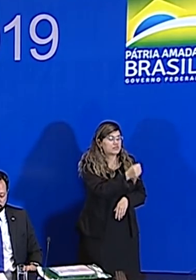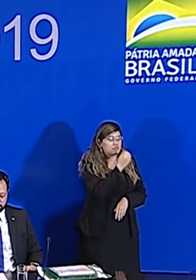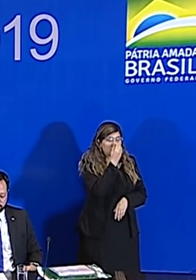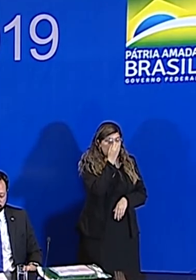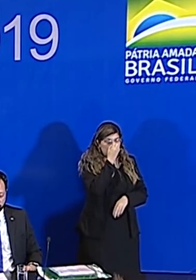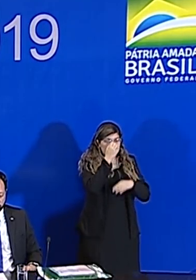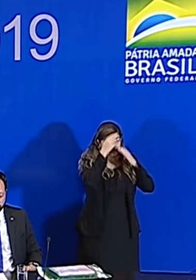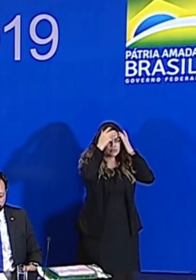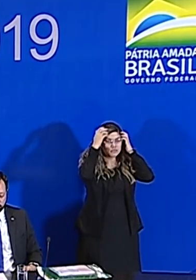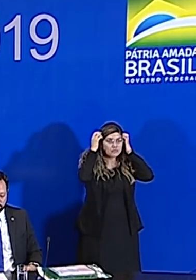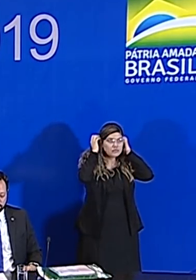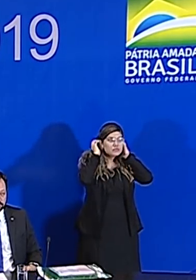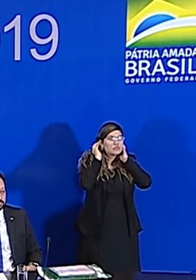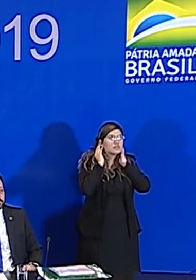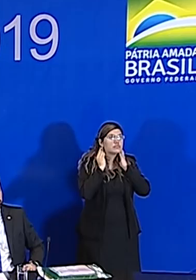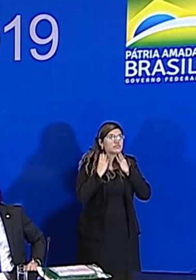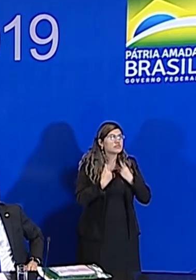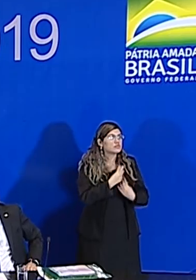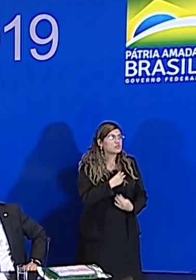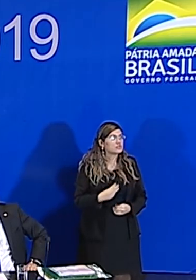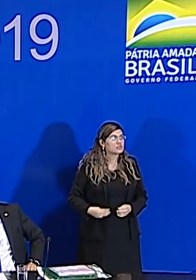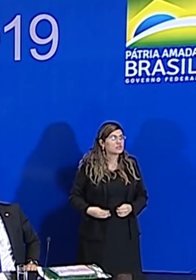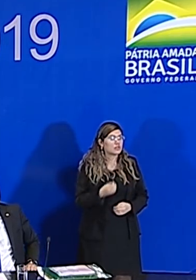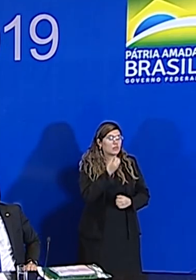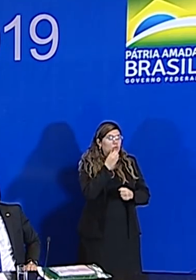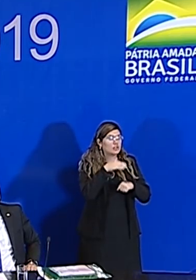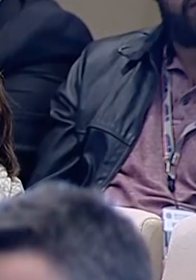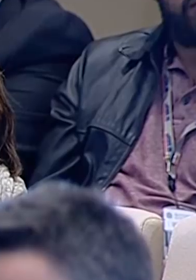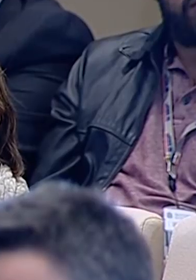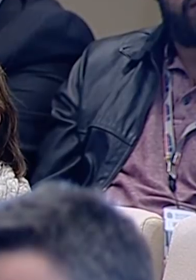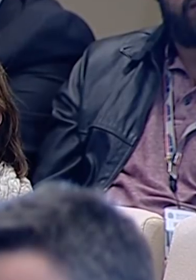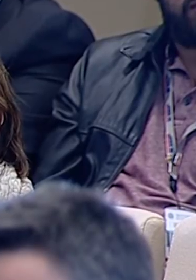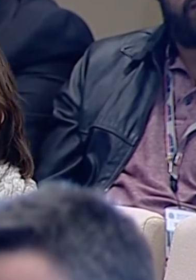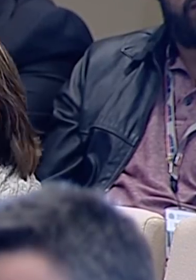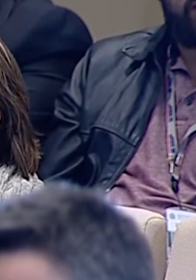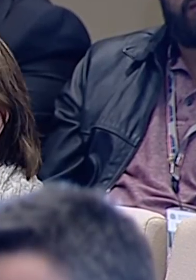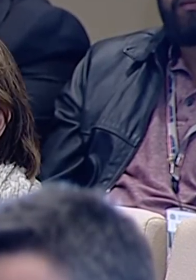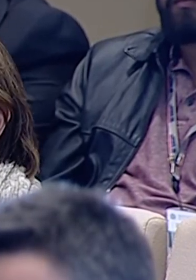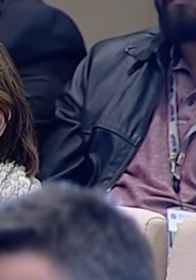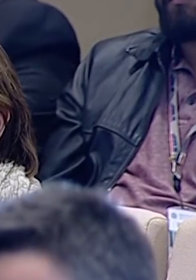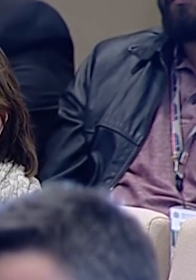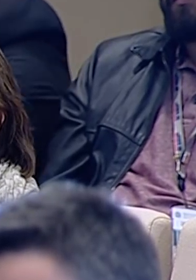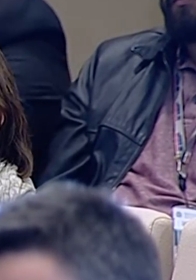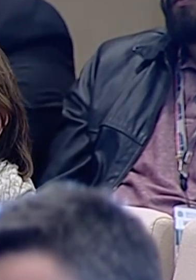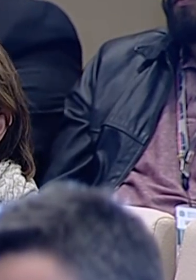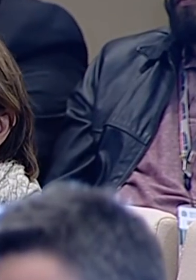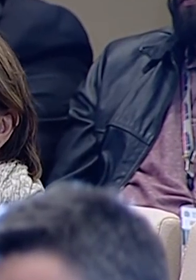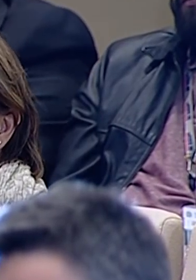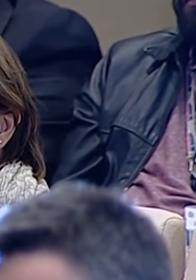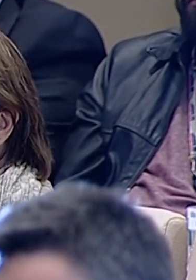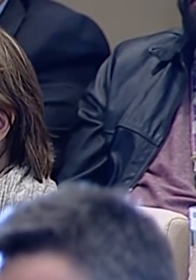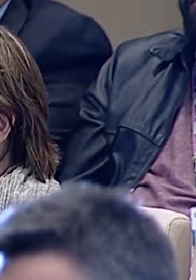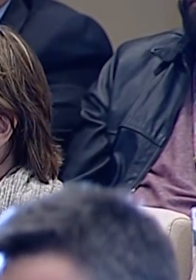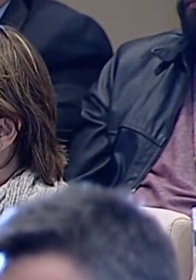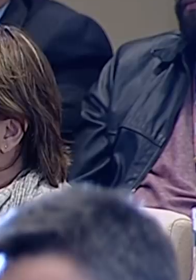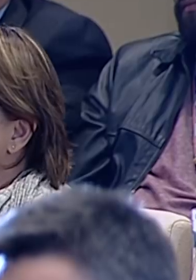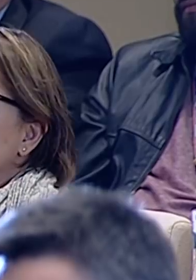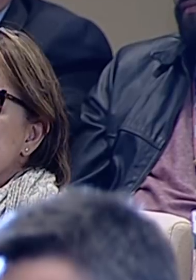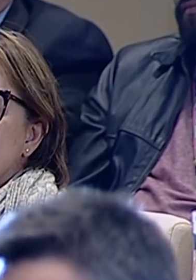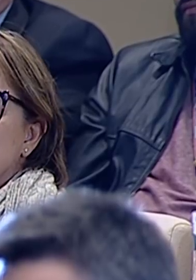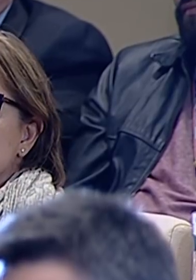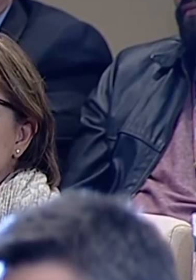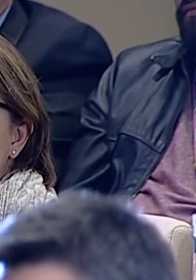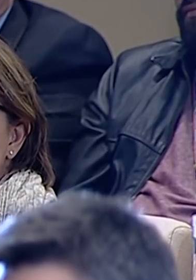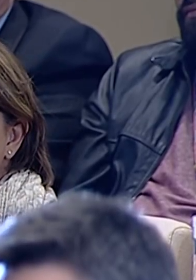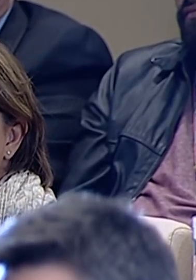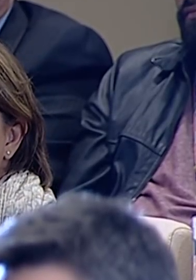fazer a pergunta. Ministro, boa noite. Lígia Formente, do Jornal Estado de São Paulo. Tudo bem, Lígia? Como é que a senhora está? Obrigada. Gostaria